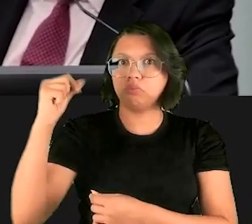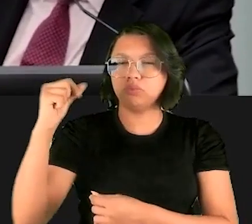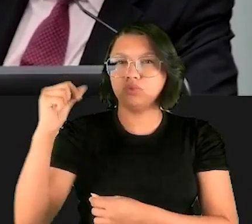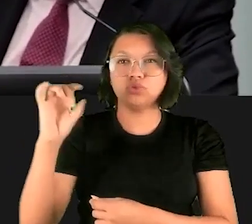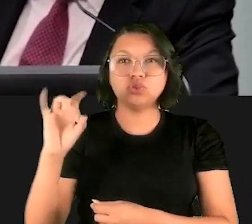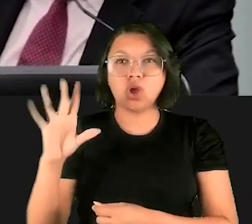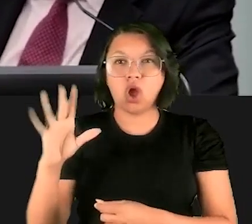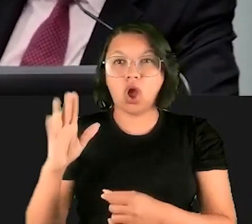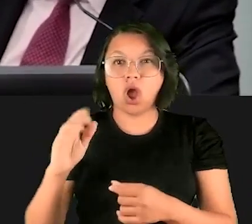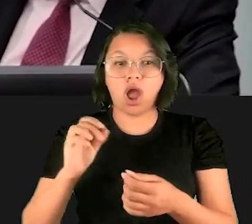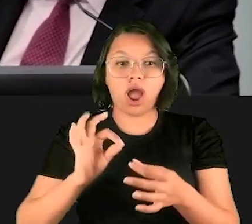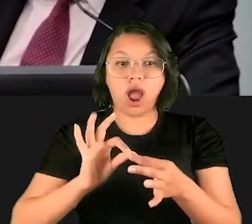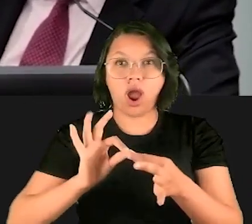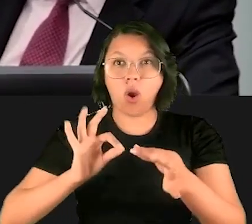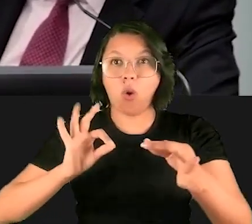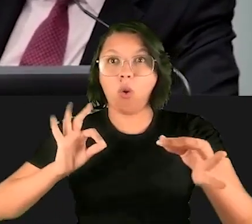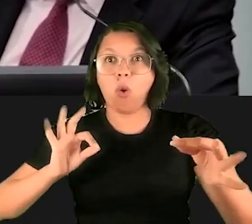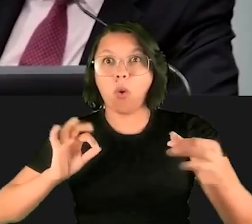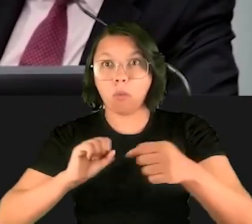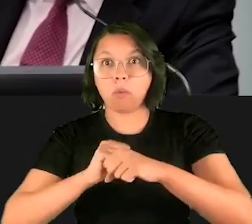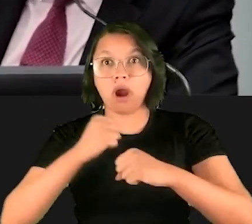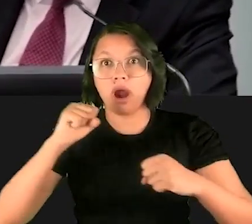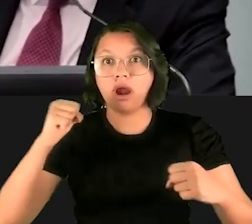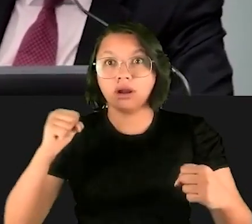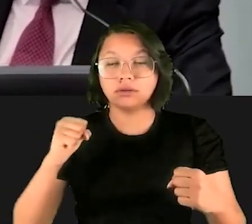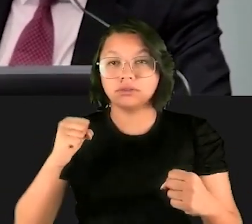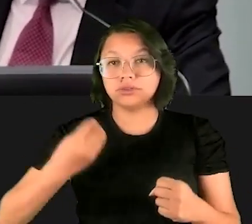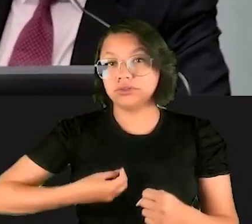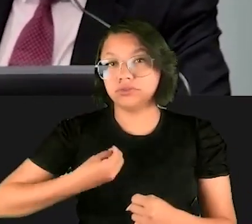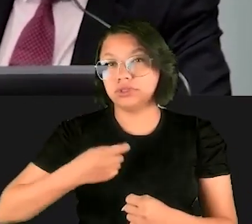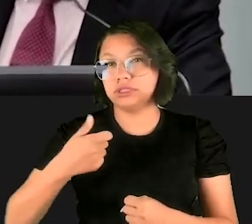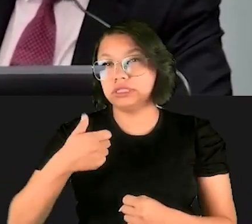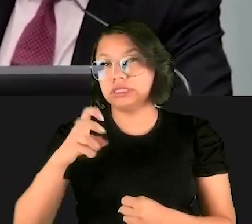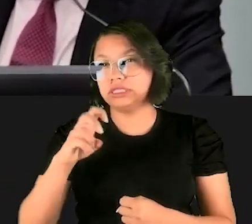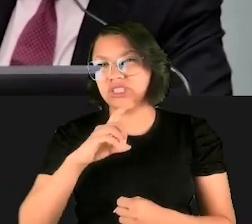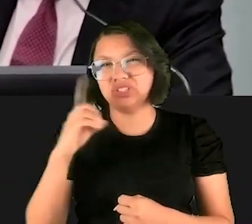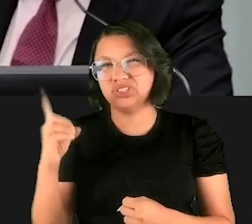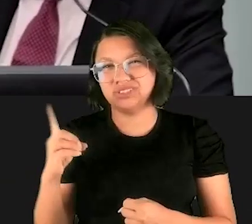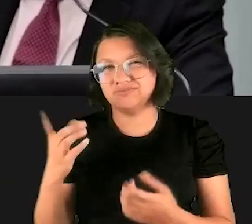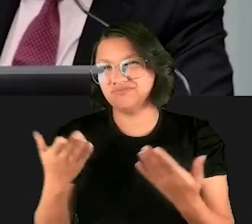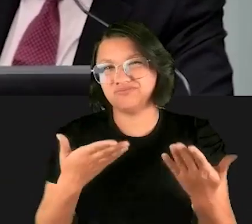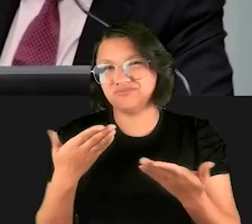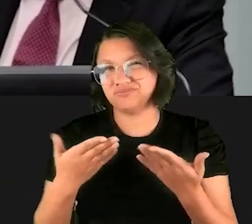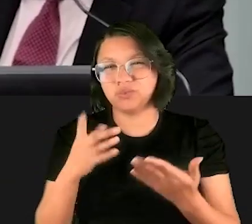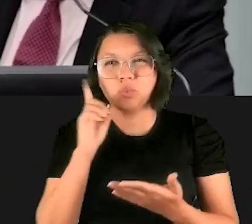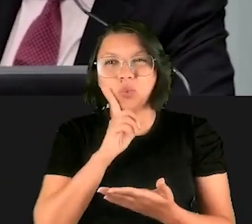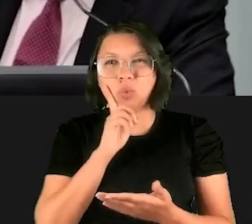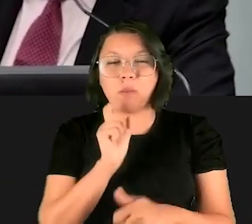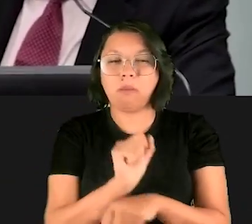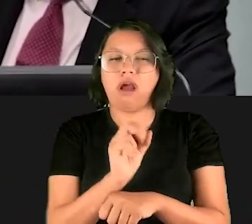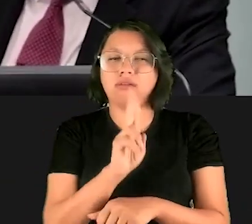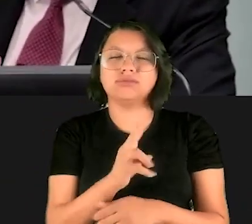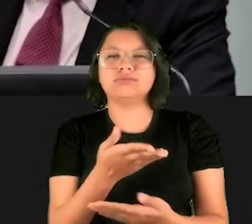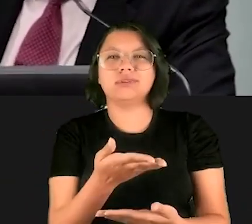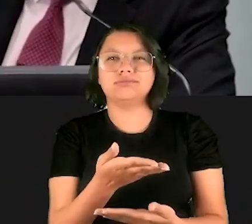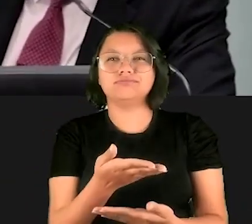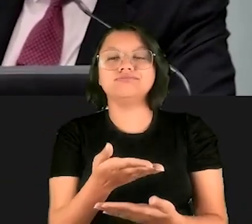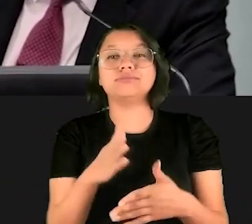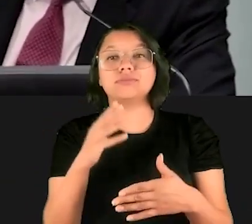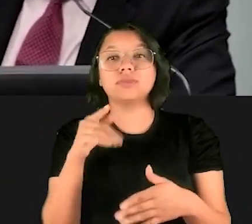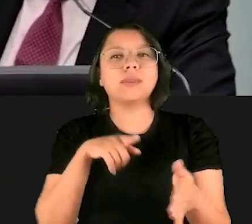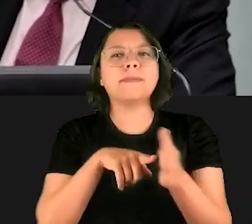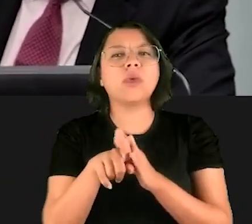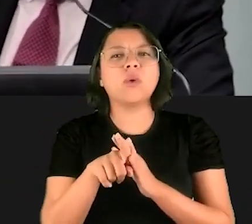vida era irrealista. Esse nem os americanos incorporaram, tá? Até os americanos pararam de usar isso. Mas esse é o tipo de pergunta que tem que ser feita. Bom, que ganho eu